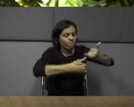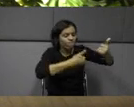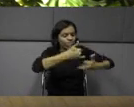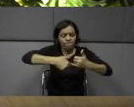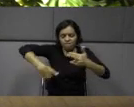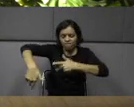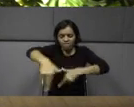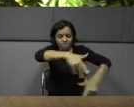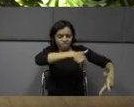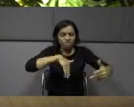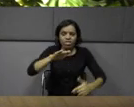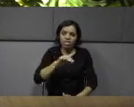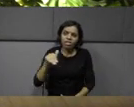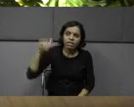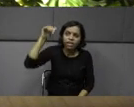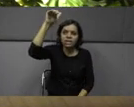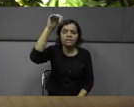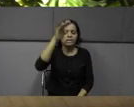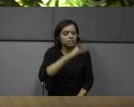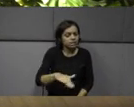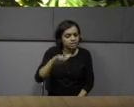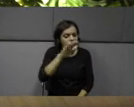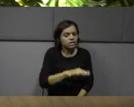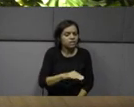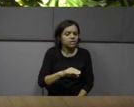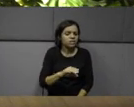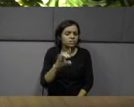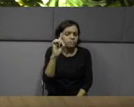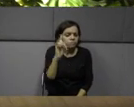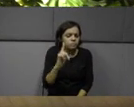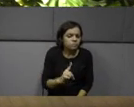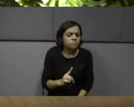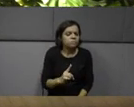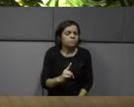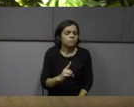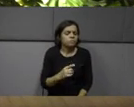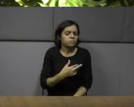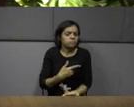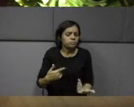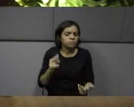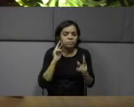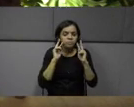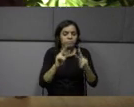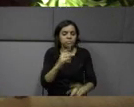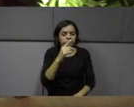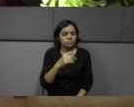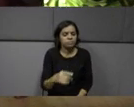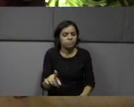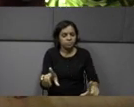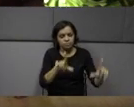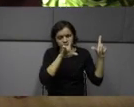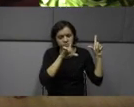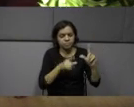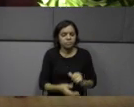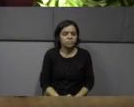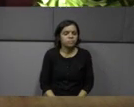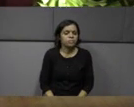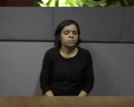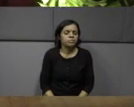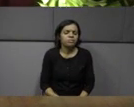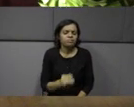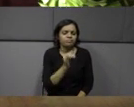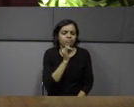para portadores de deficiência essa imagem acho maravilhosa é aqui um pouco o